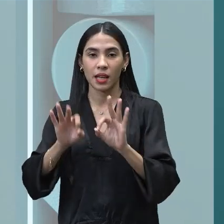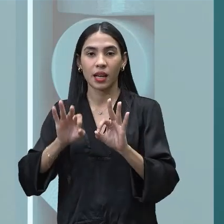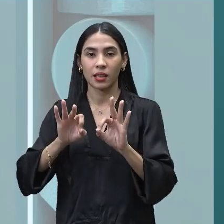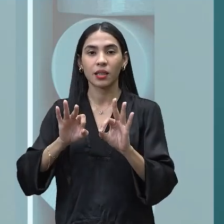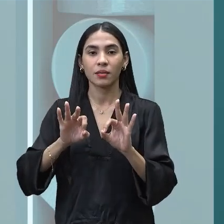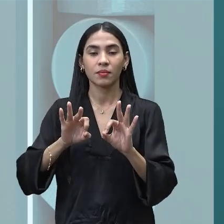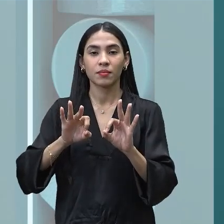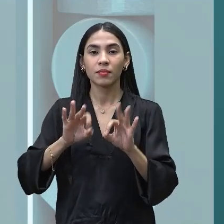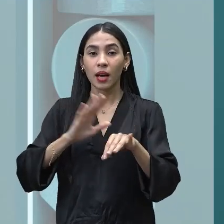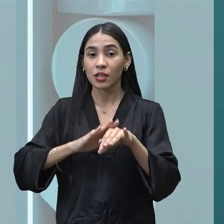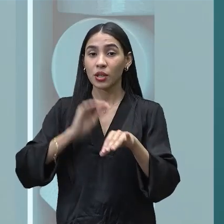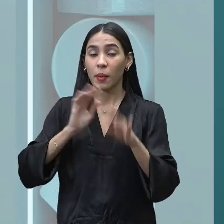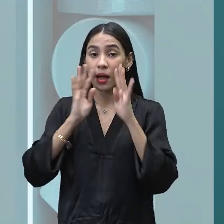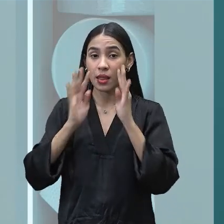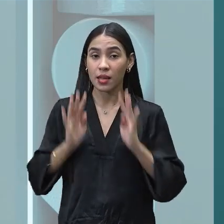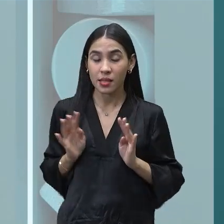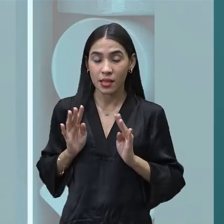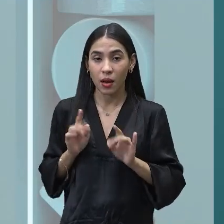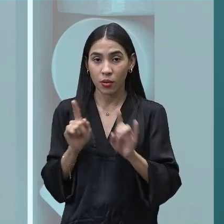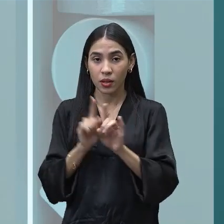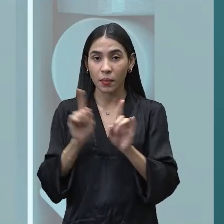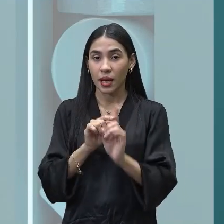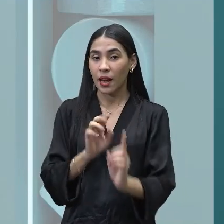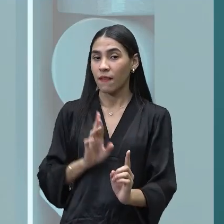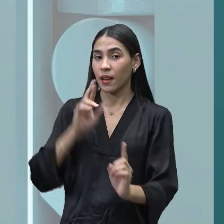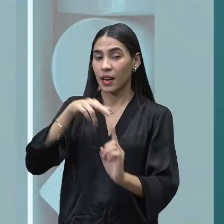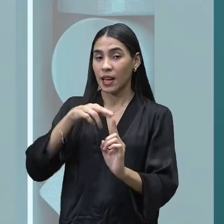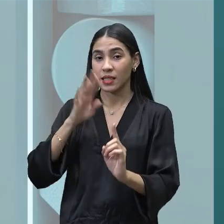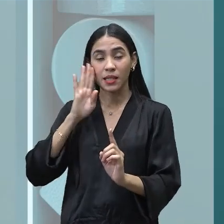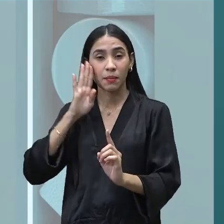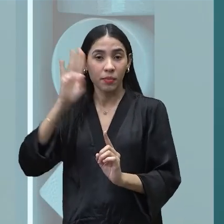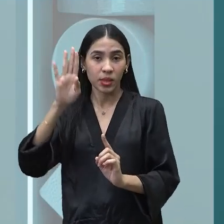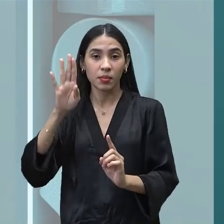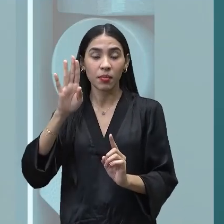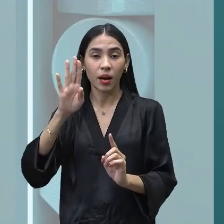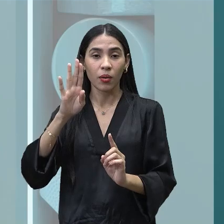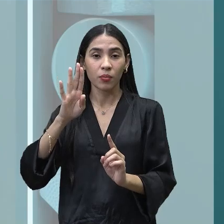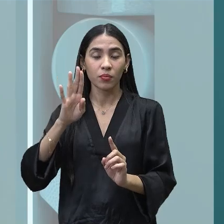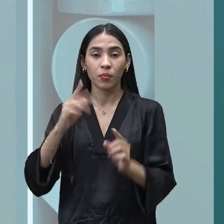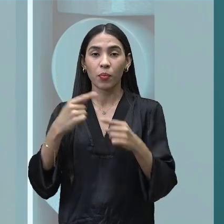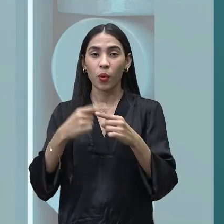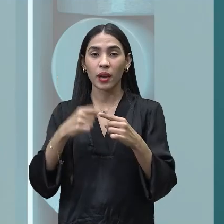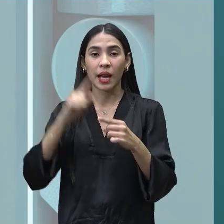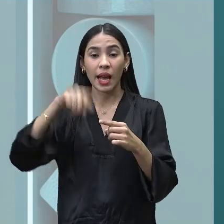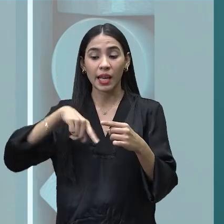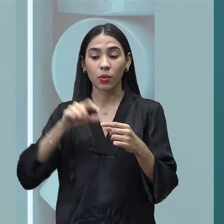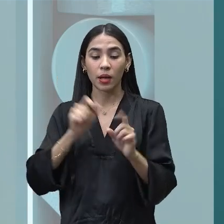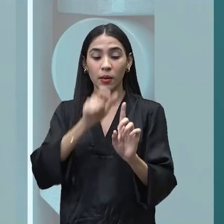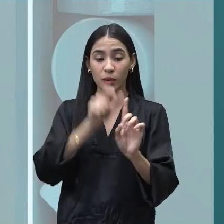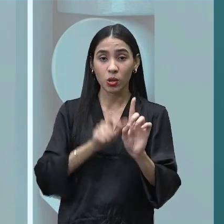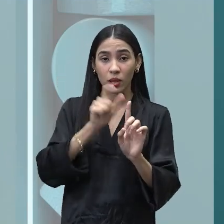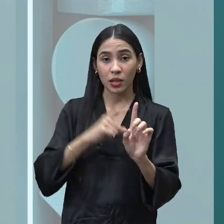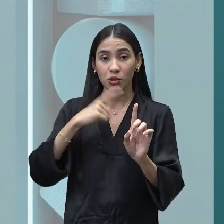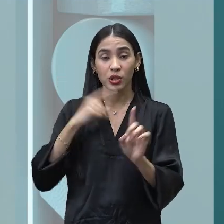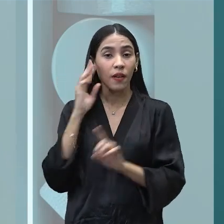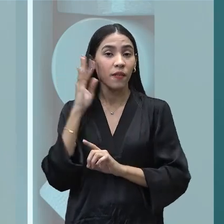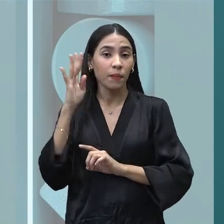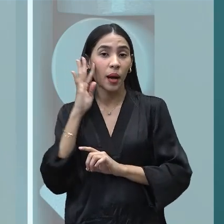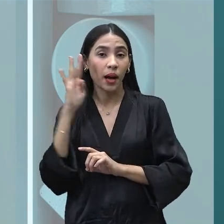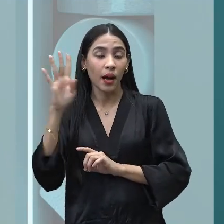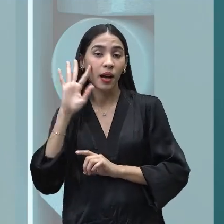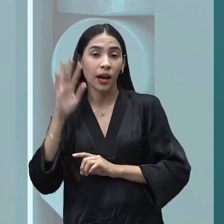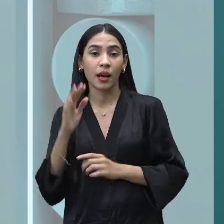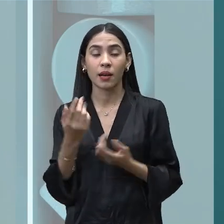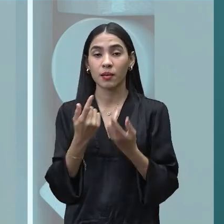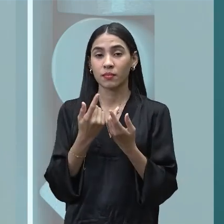para chamar a atenção, para dar destaque exatamente à bagagem, aos sonhos, a tudo aquilo que o eu